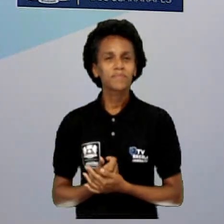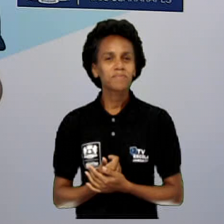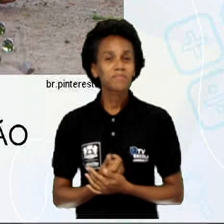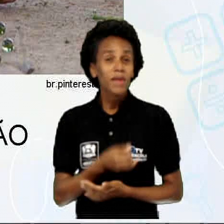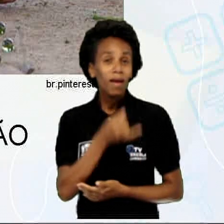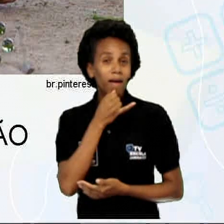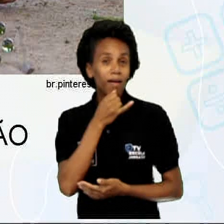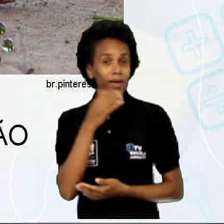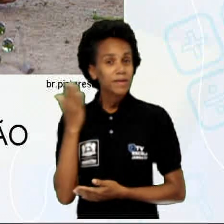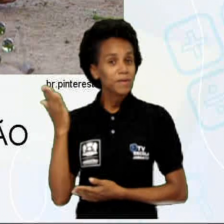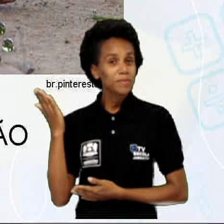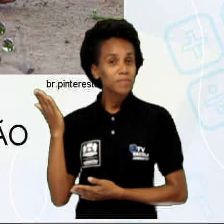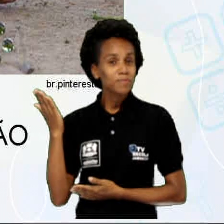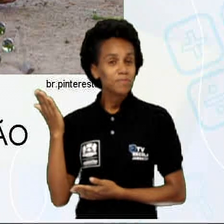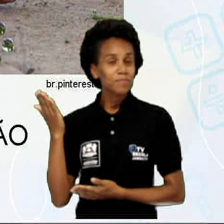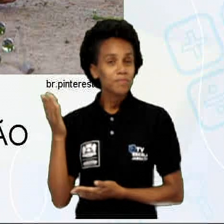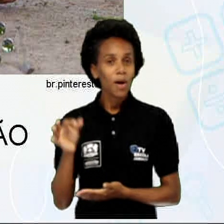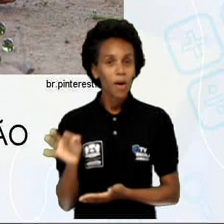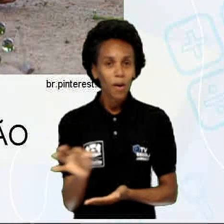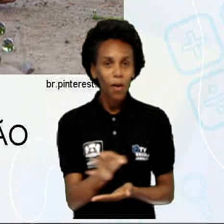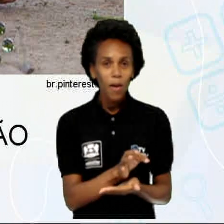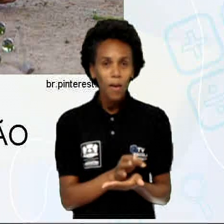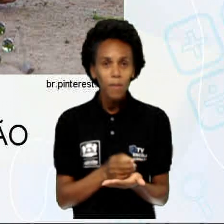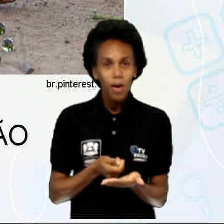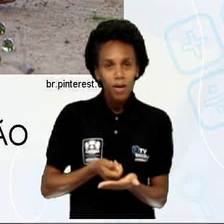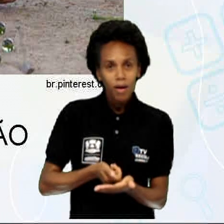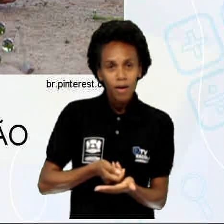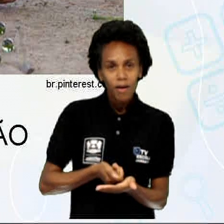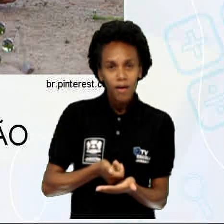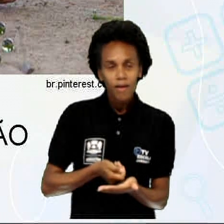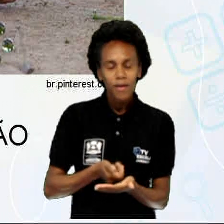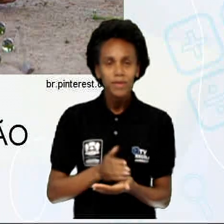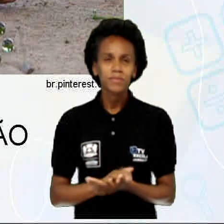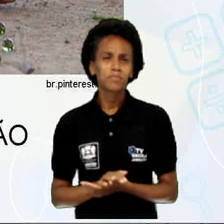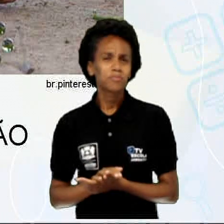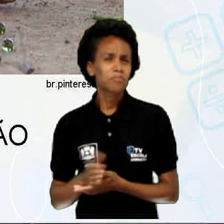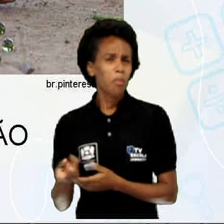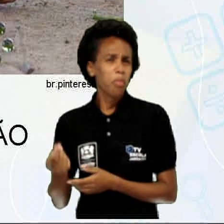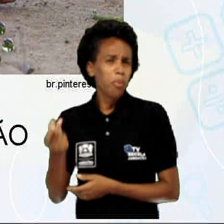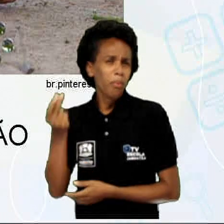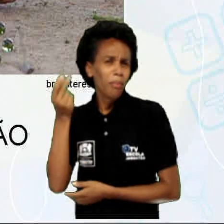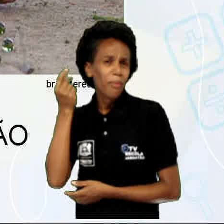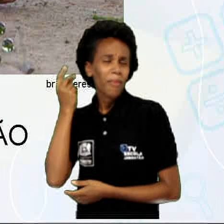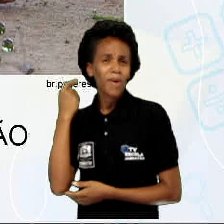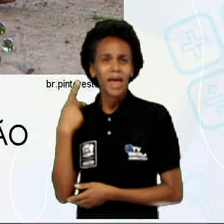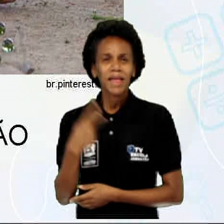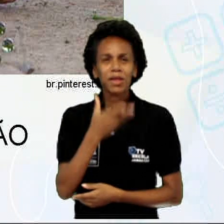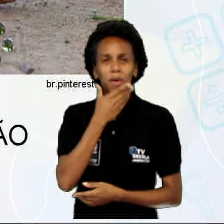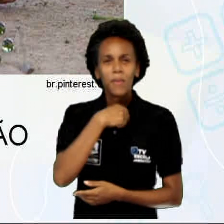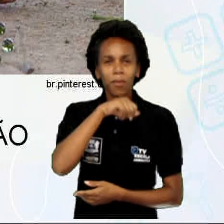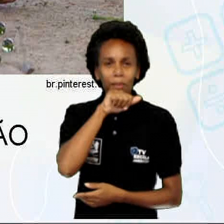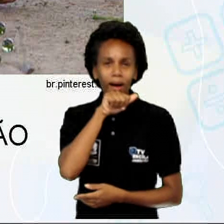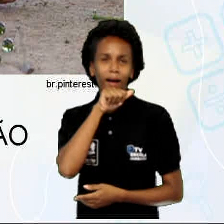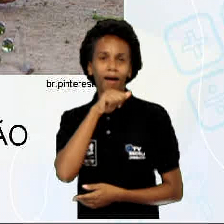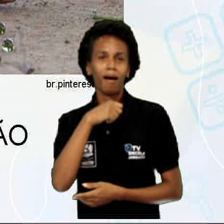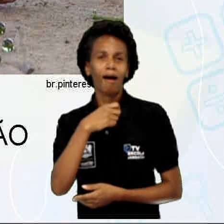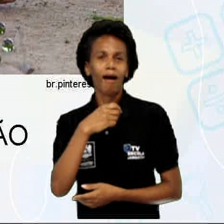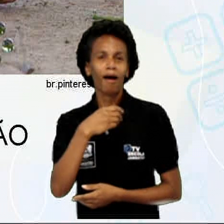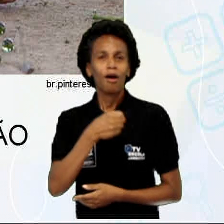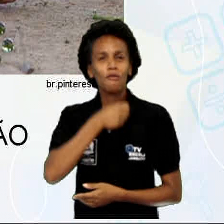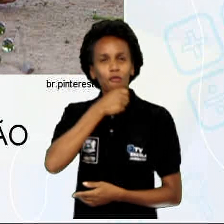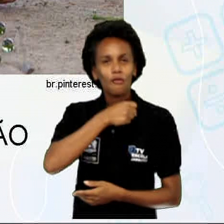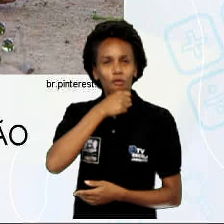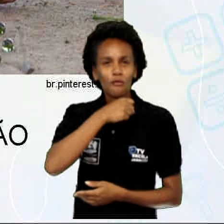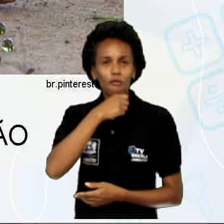gude. São muito antigas. O seu pai brincava, o seu avô, o seu tataravô, ó, lá